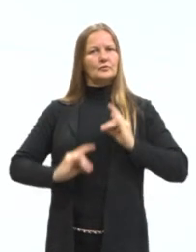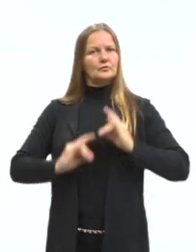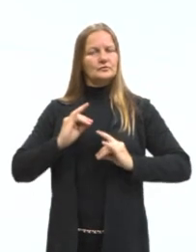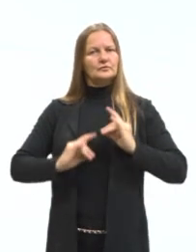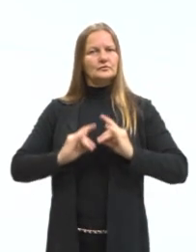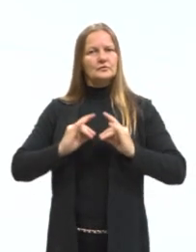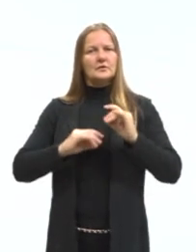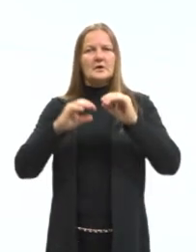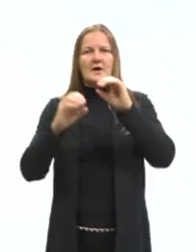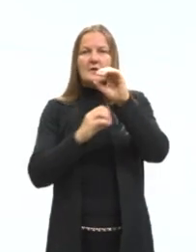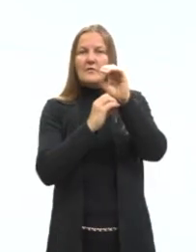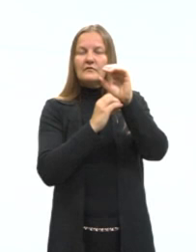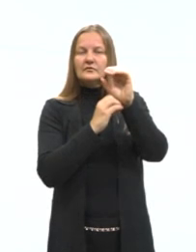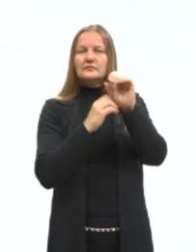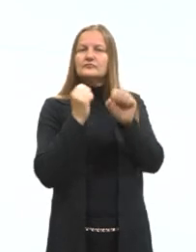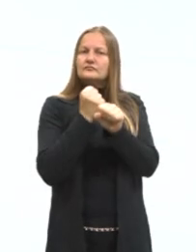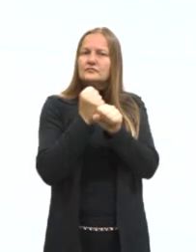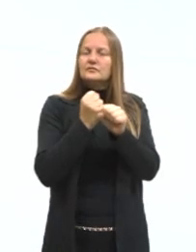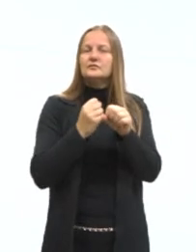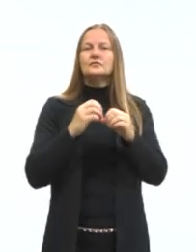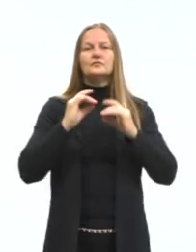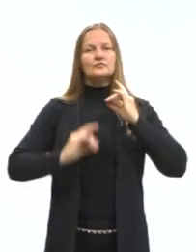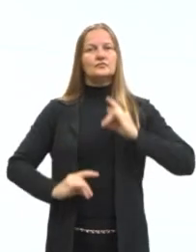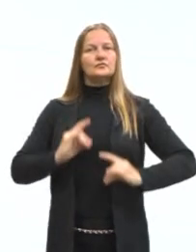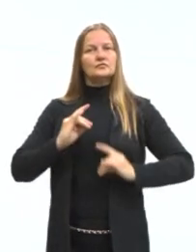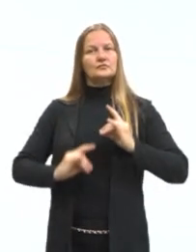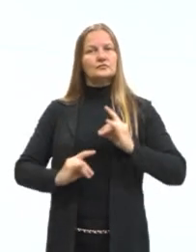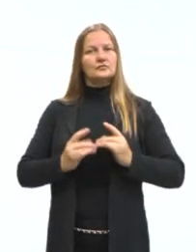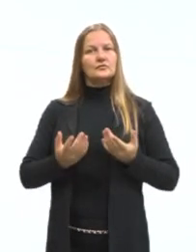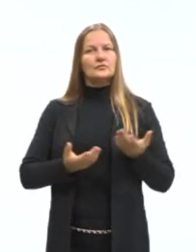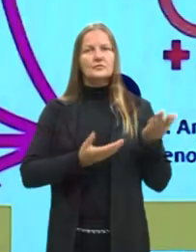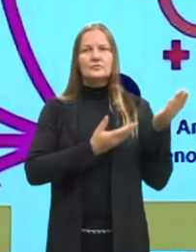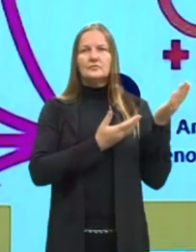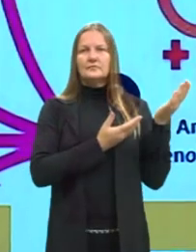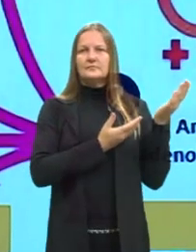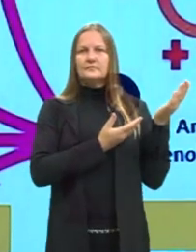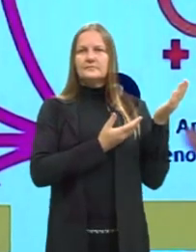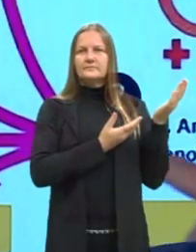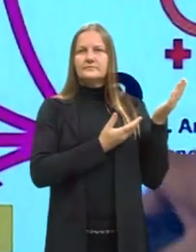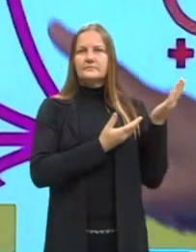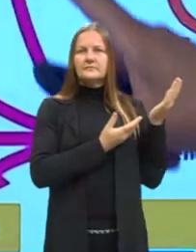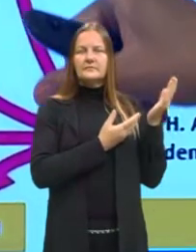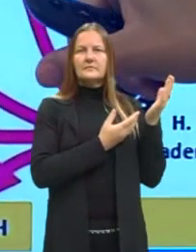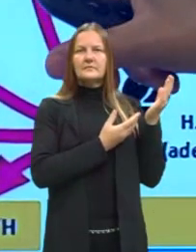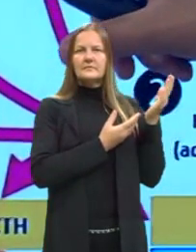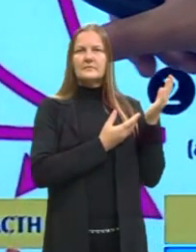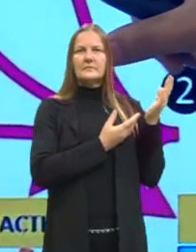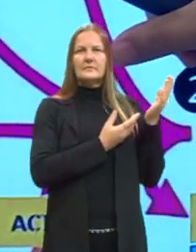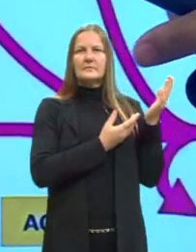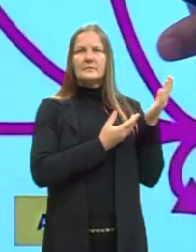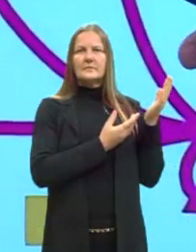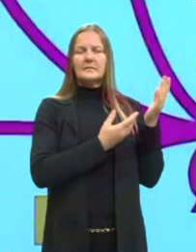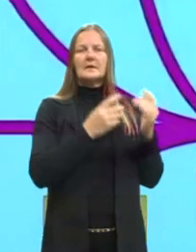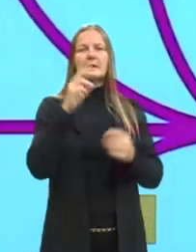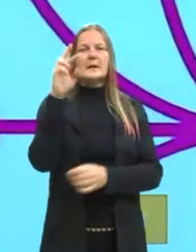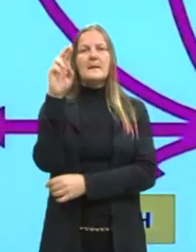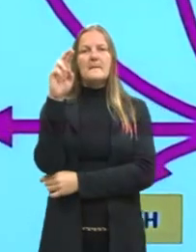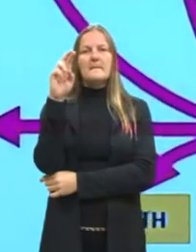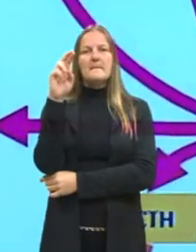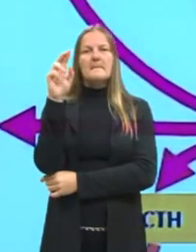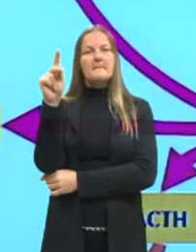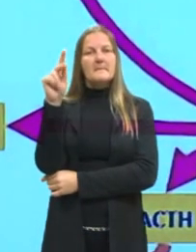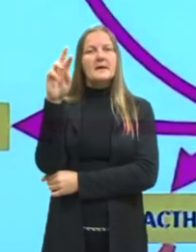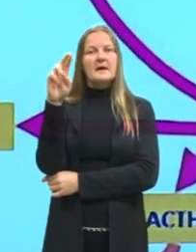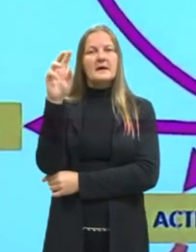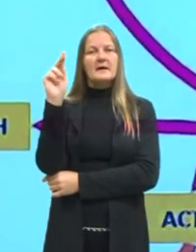aí a hipófise vai produzir os hormônios e aqui vai produzir prl